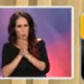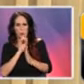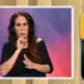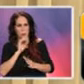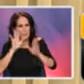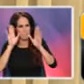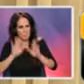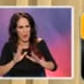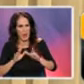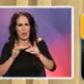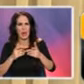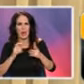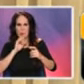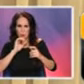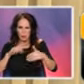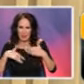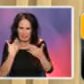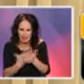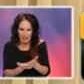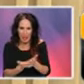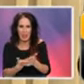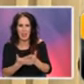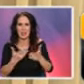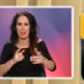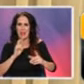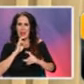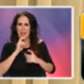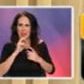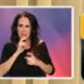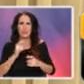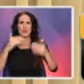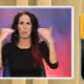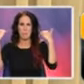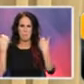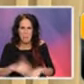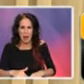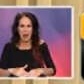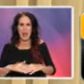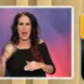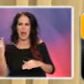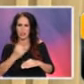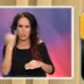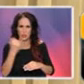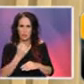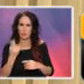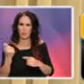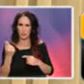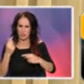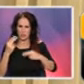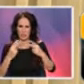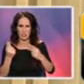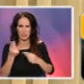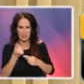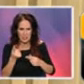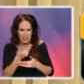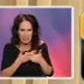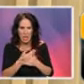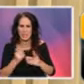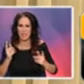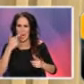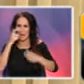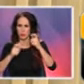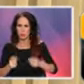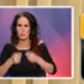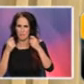impedir que sejam transmitidos sinais errados às instituições financeiras, aos